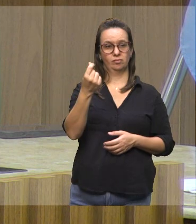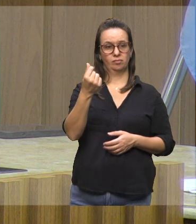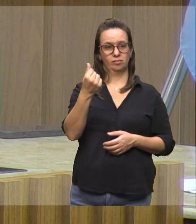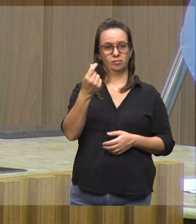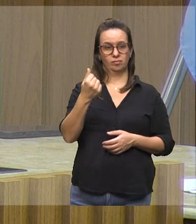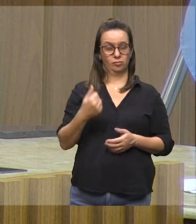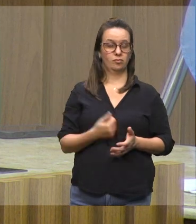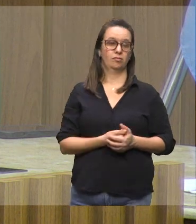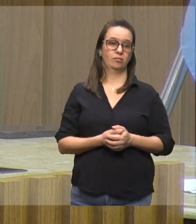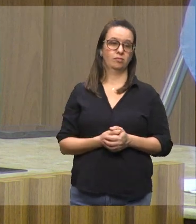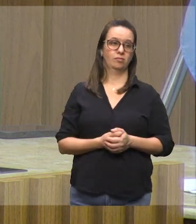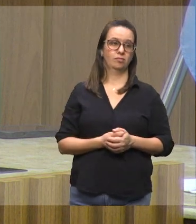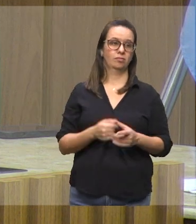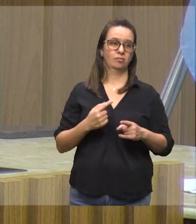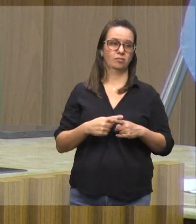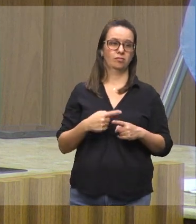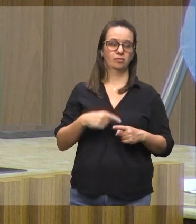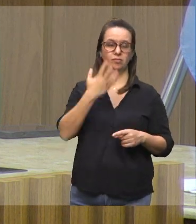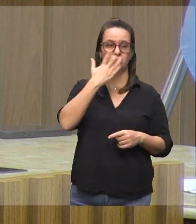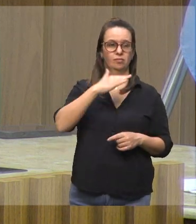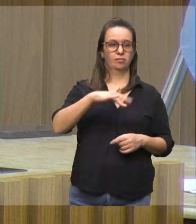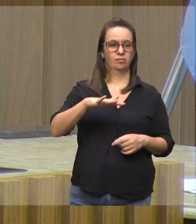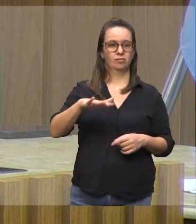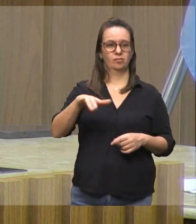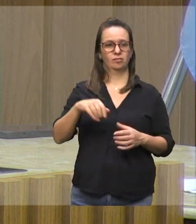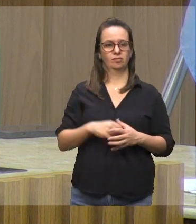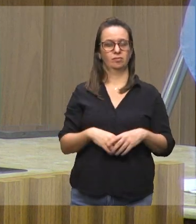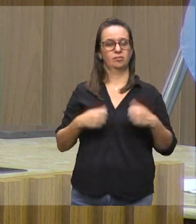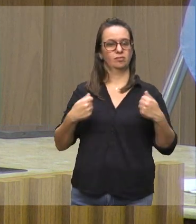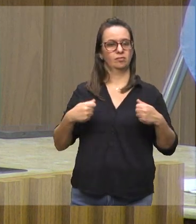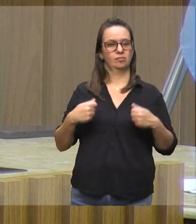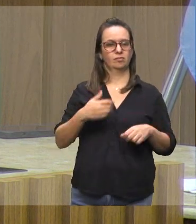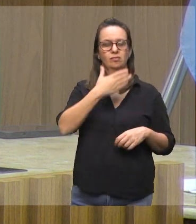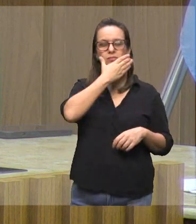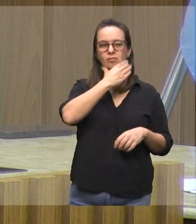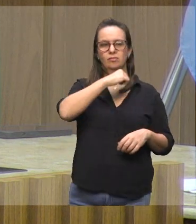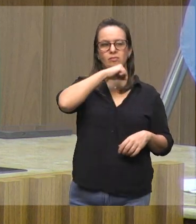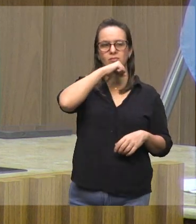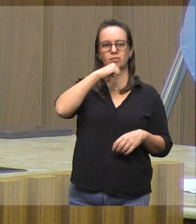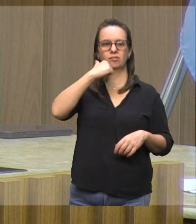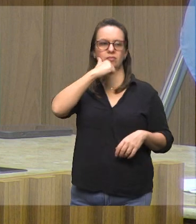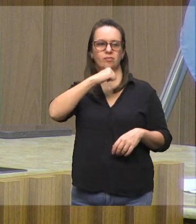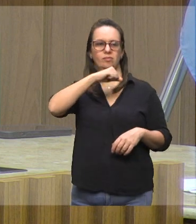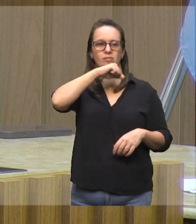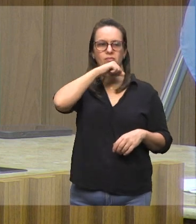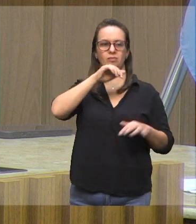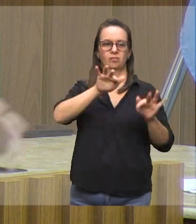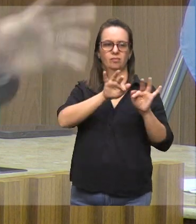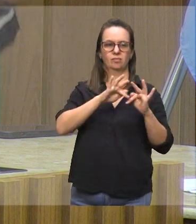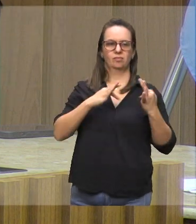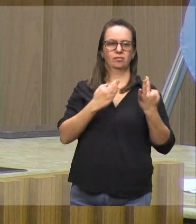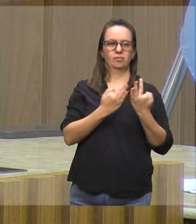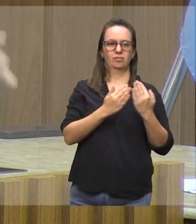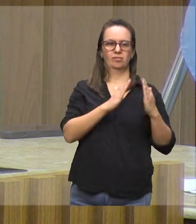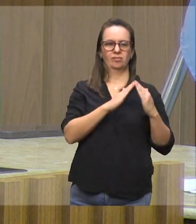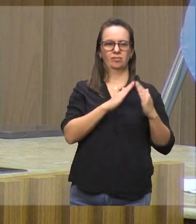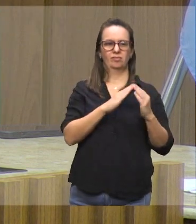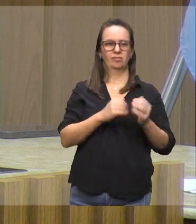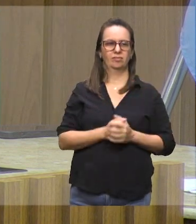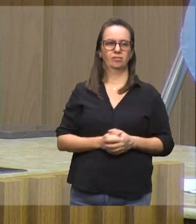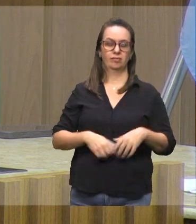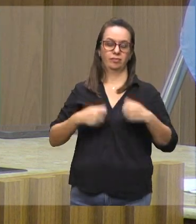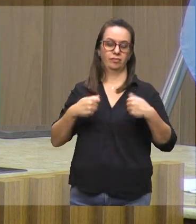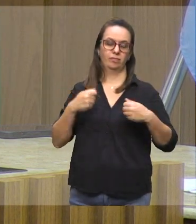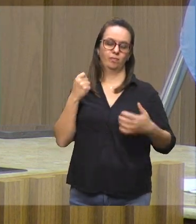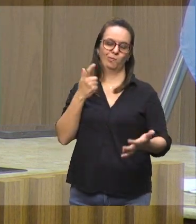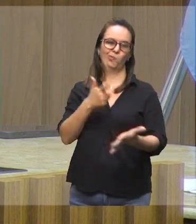ela precisa, né, ou o pai, a mãe, ou o familiar com quem ela mora, ó, você precisa ajudar na renda de